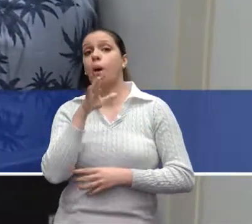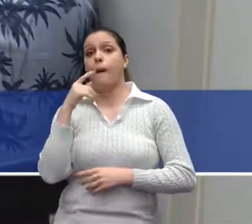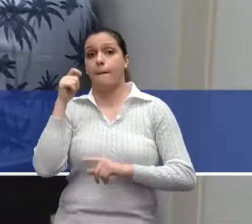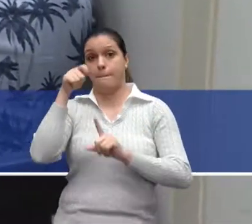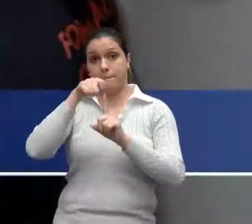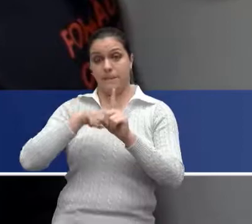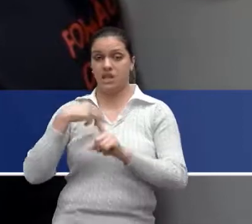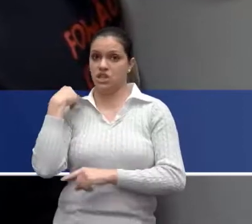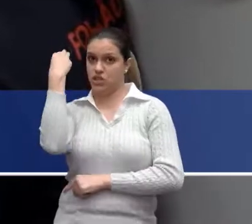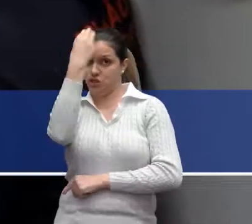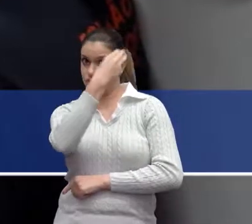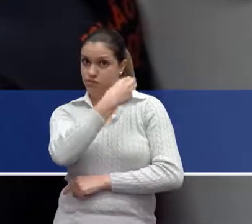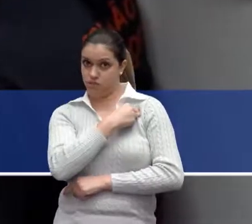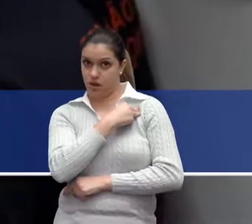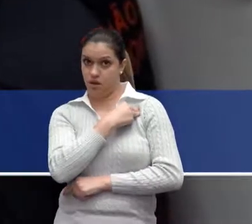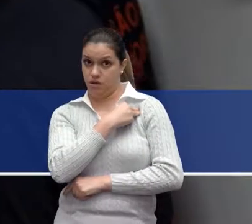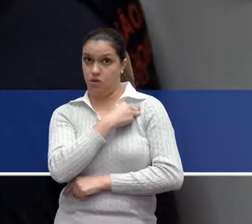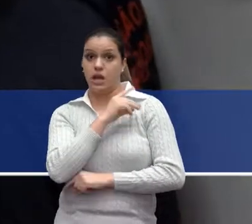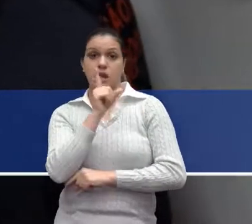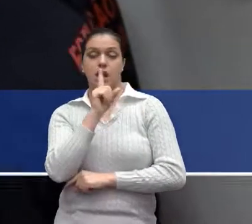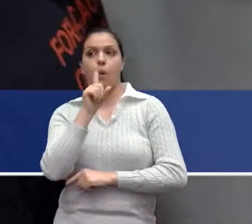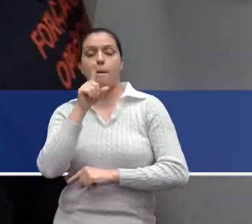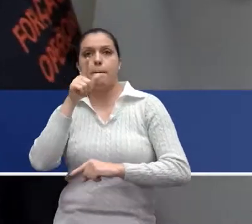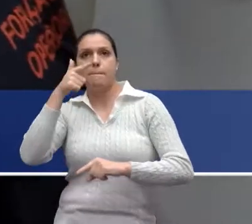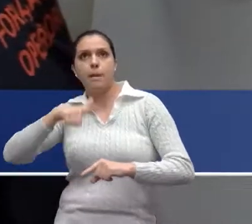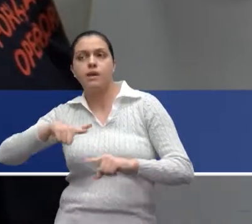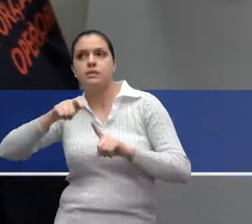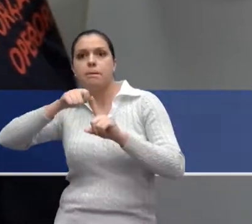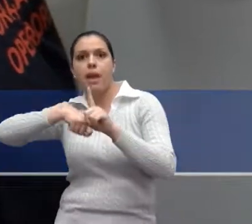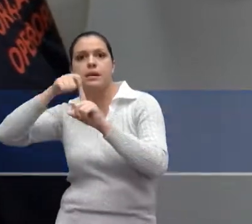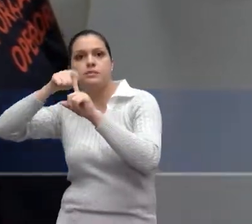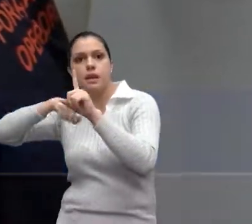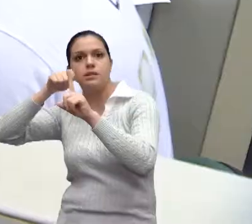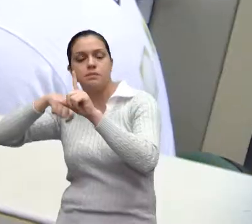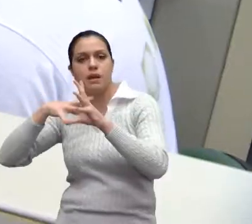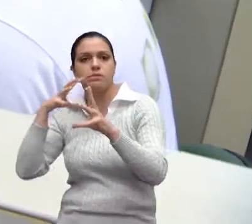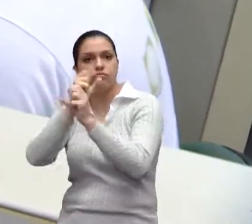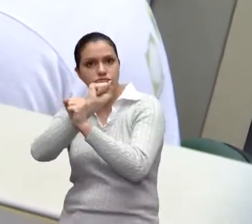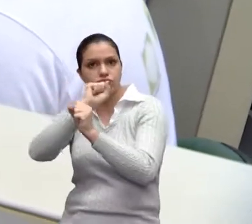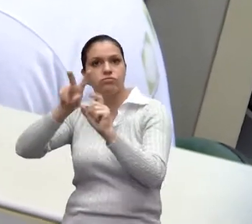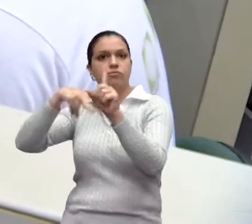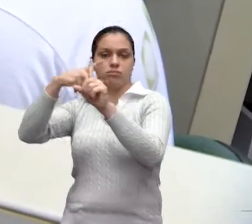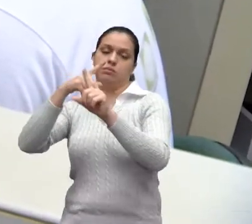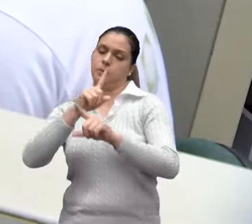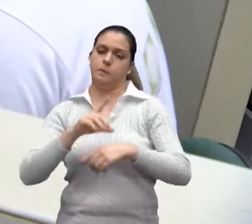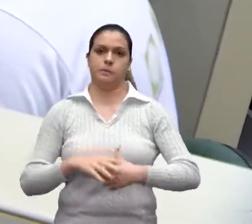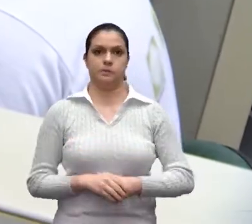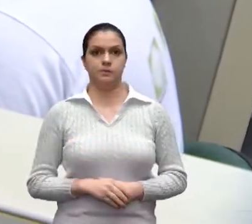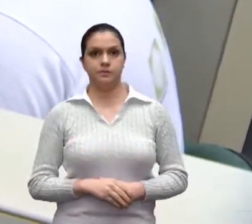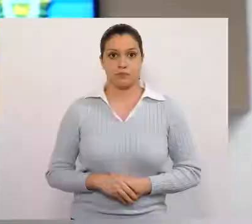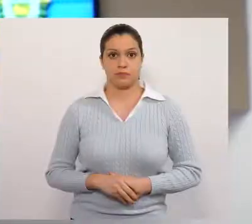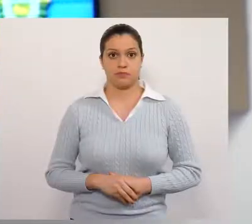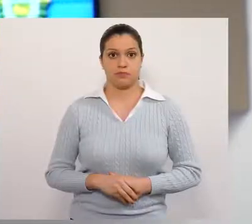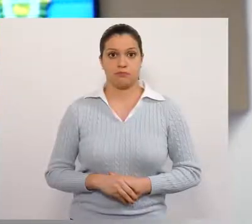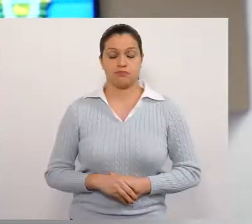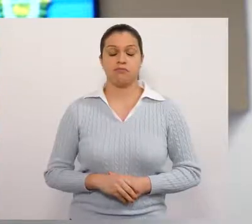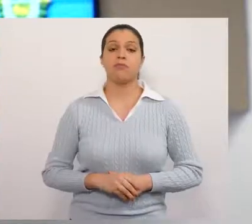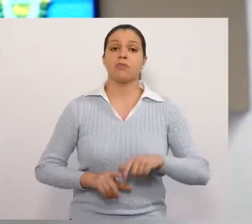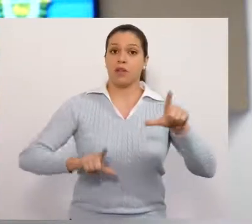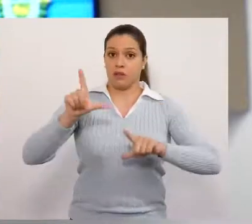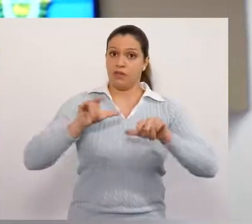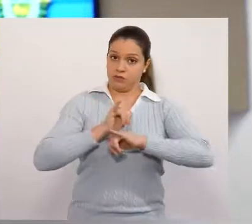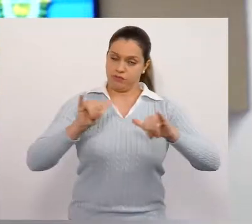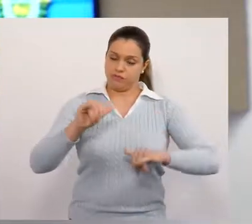de Trânsito. Estas passariam a ser atualizadas somente no mês de maio e não mais mensalmente. O